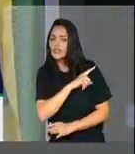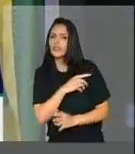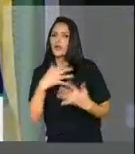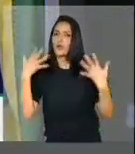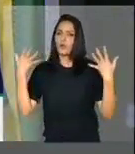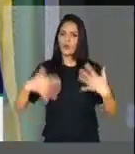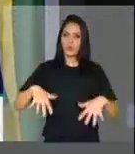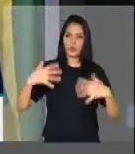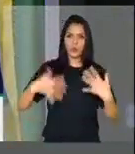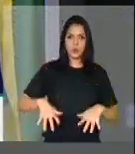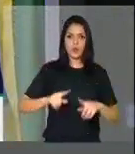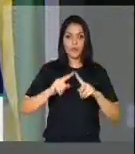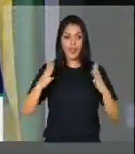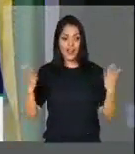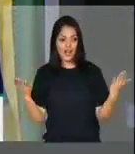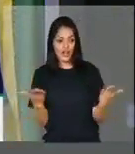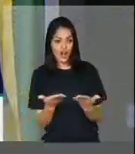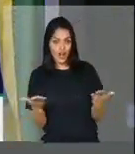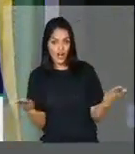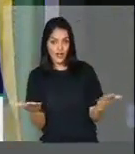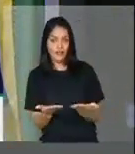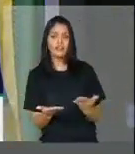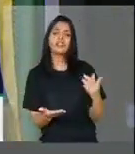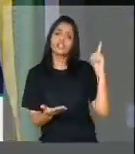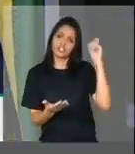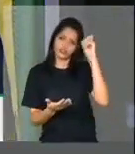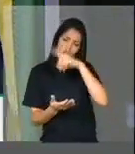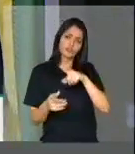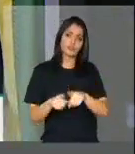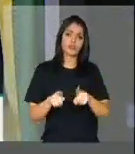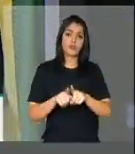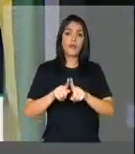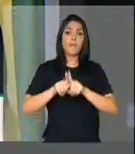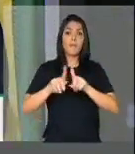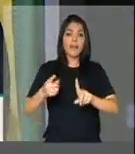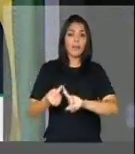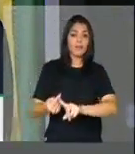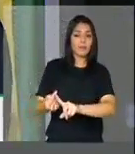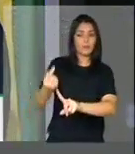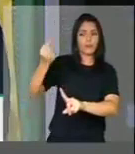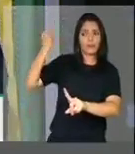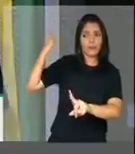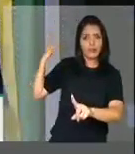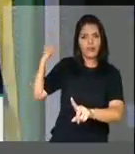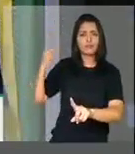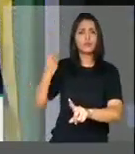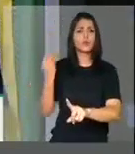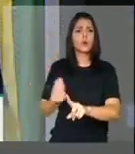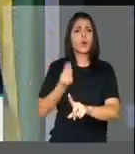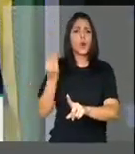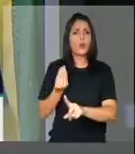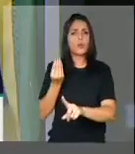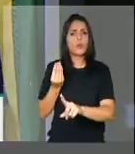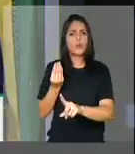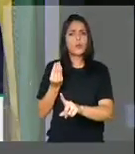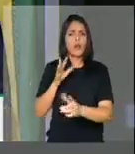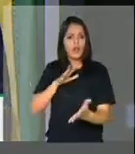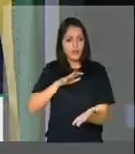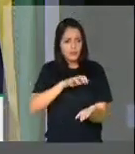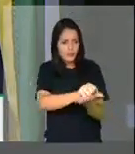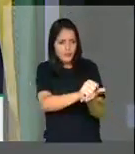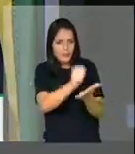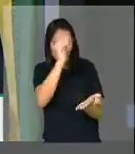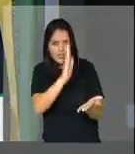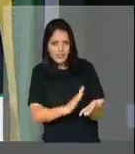tempos atuais fazem justamente perceber que o povoamento do Brasil teria sido coisa